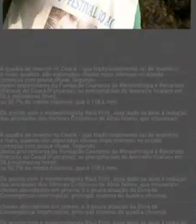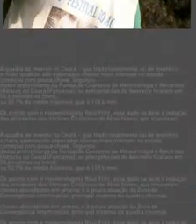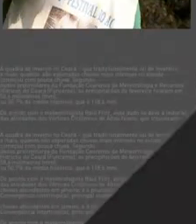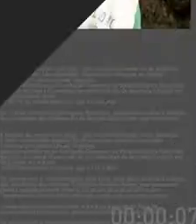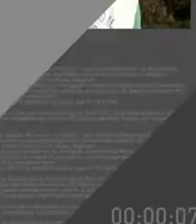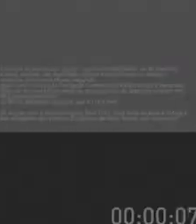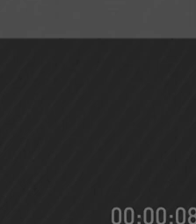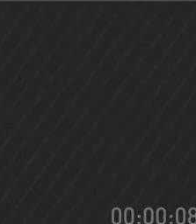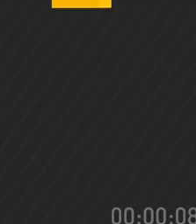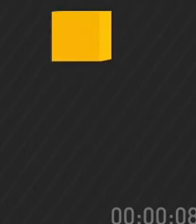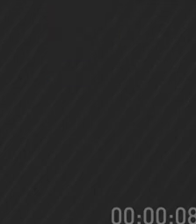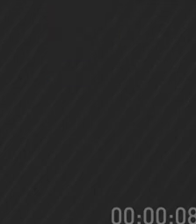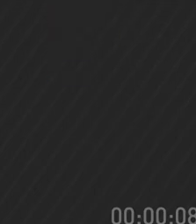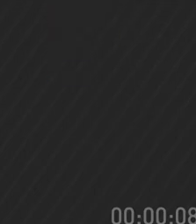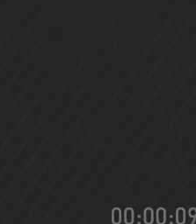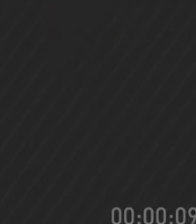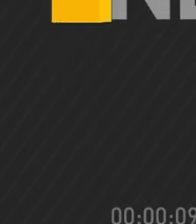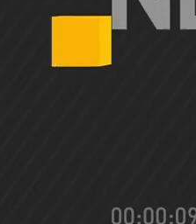ae